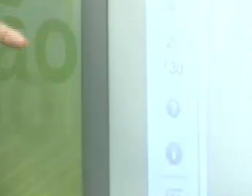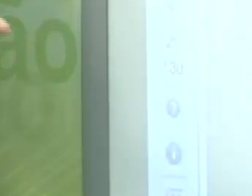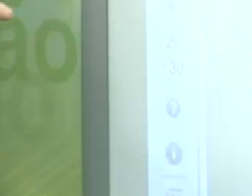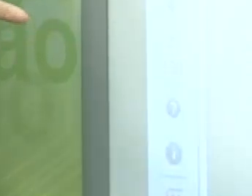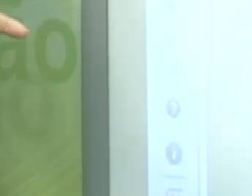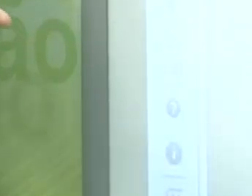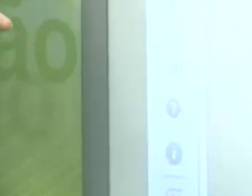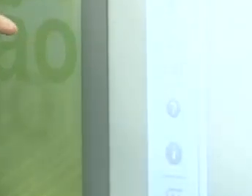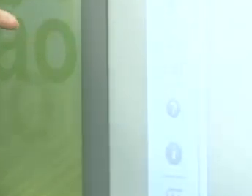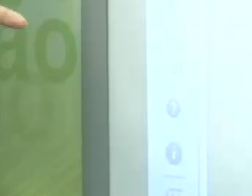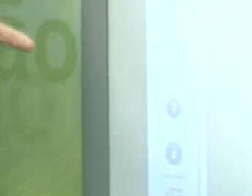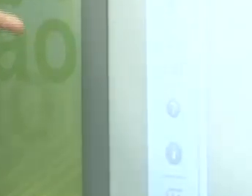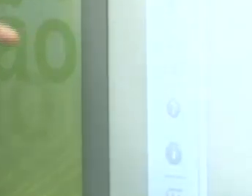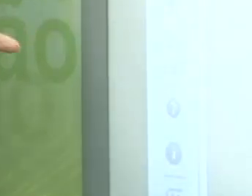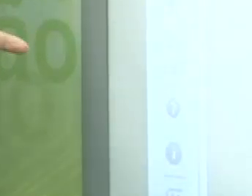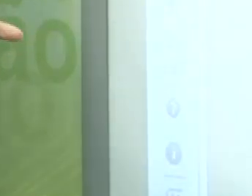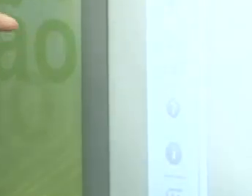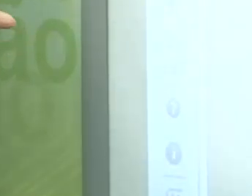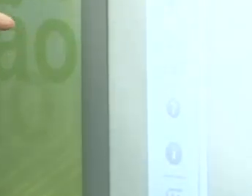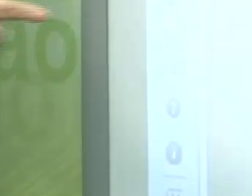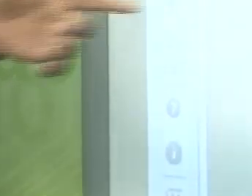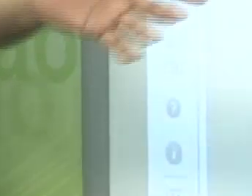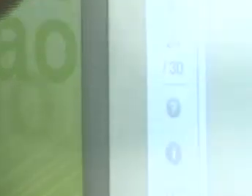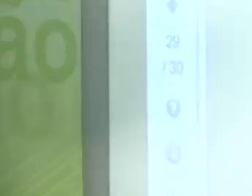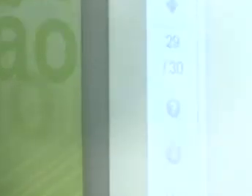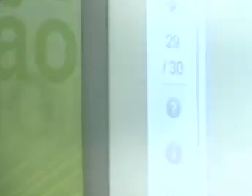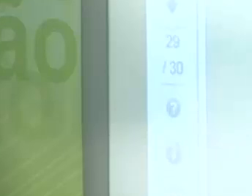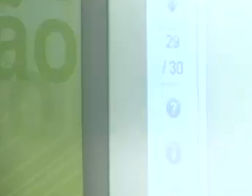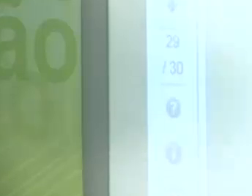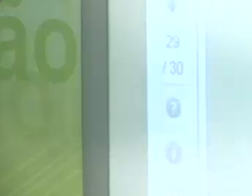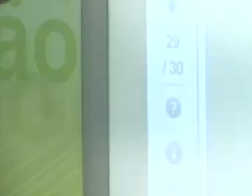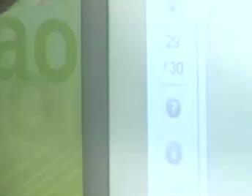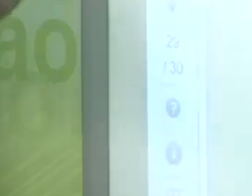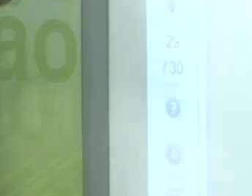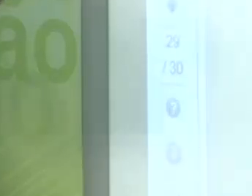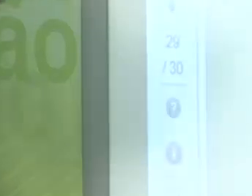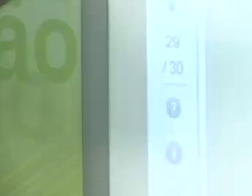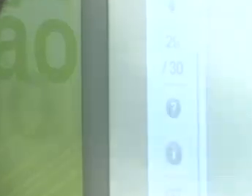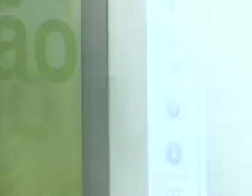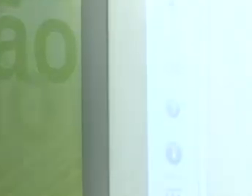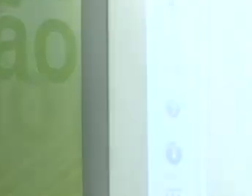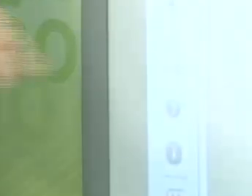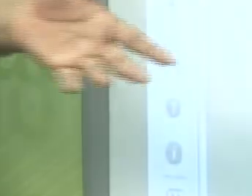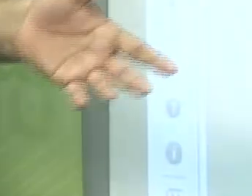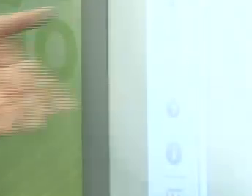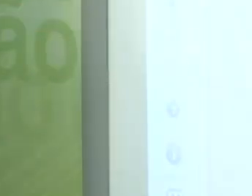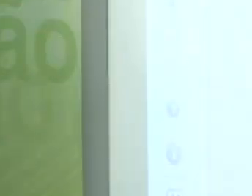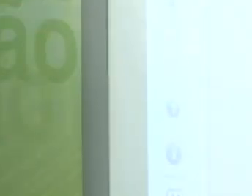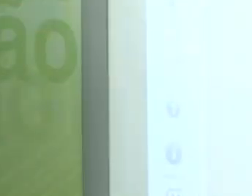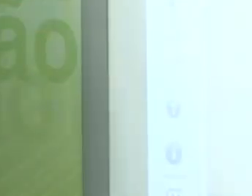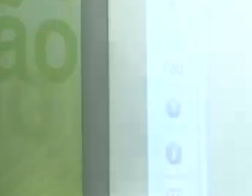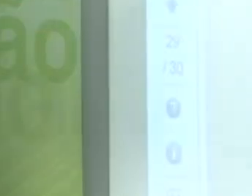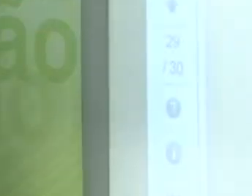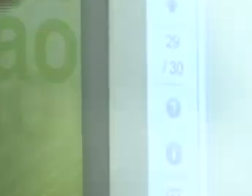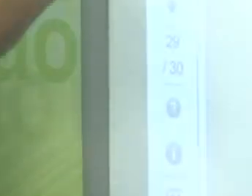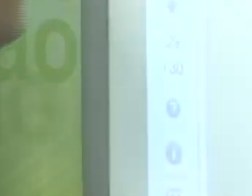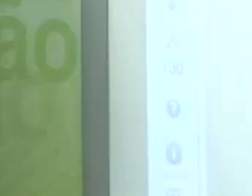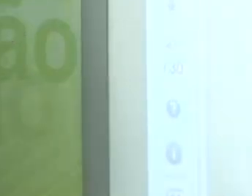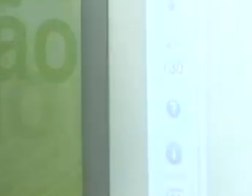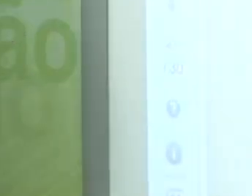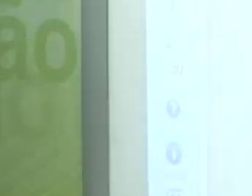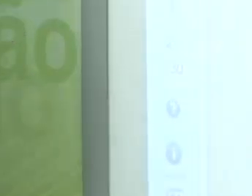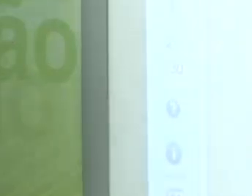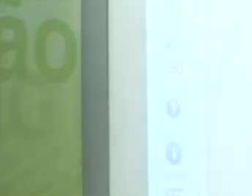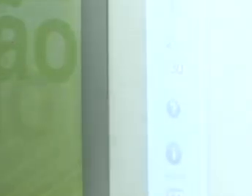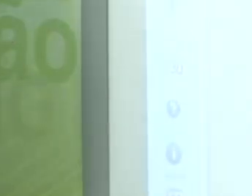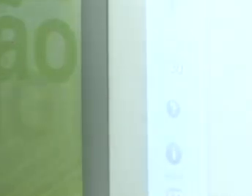graças a profissionais da área de TI, né? Que estão trabalhando junto, que trabalharam junto para prover esse tipo de tecnologia para vocês. Gente, a TI